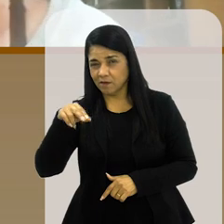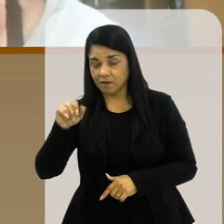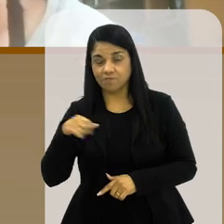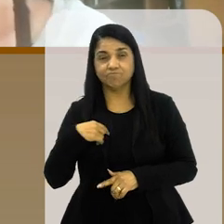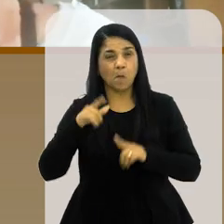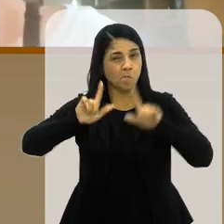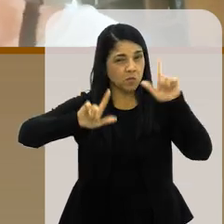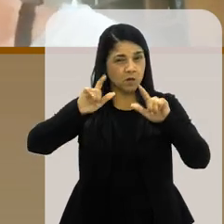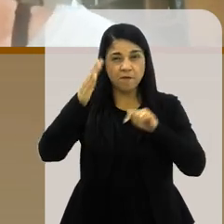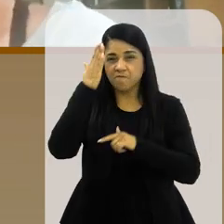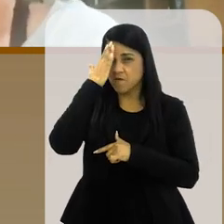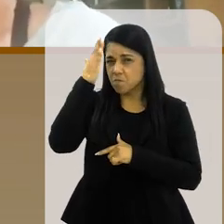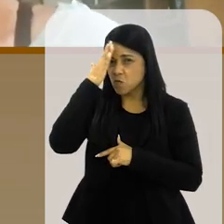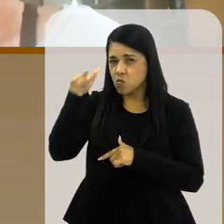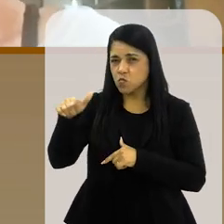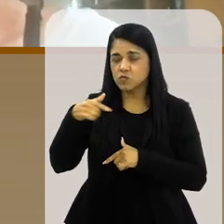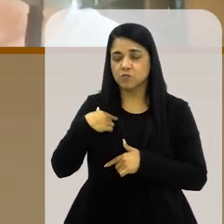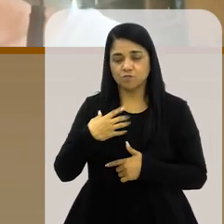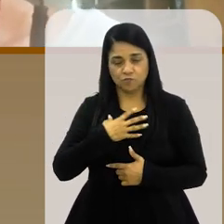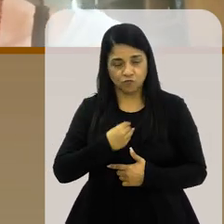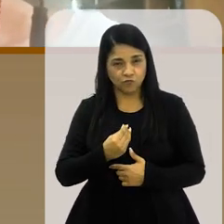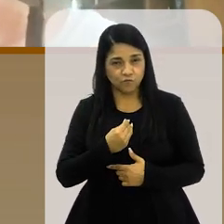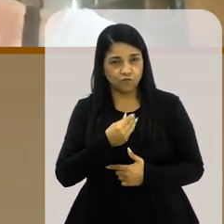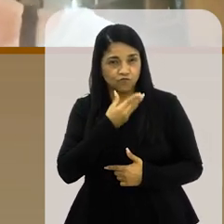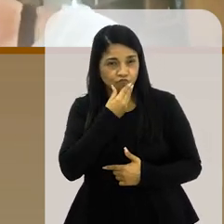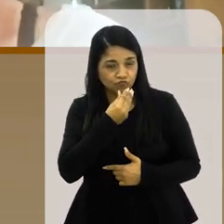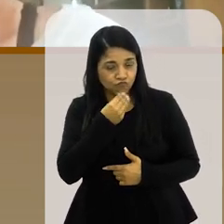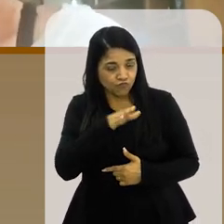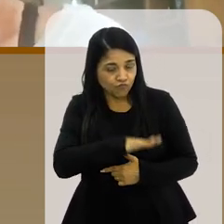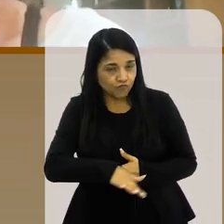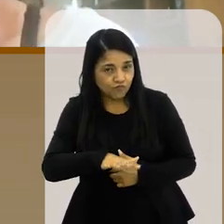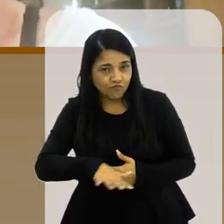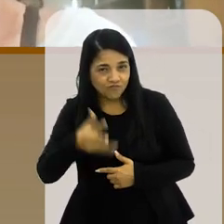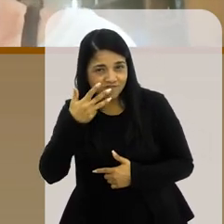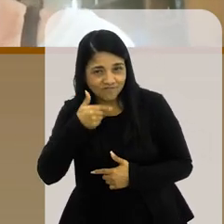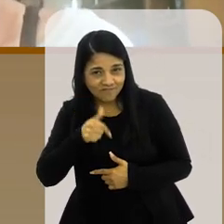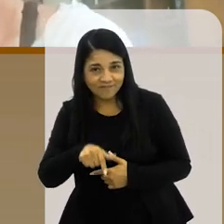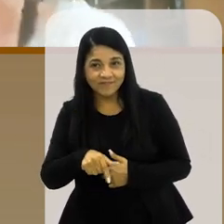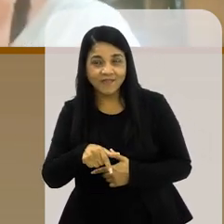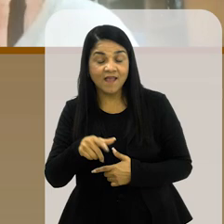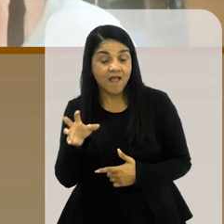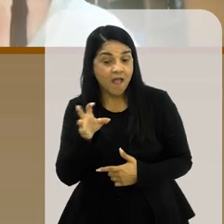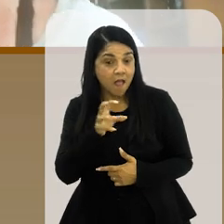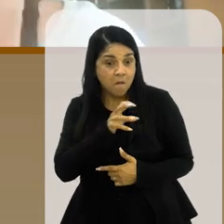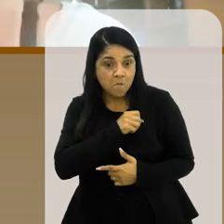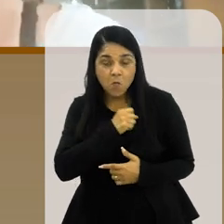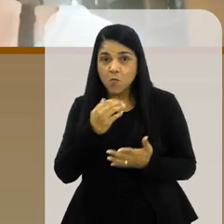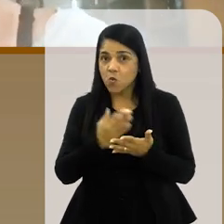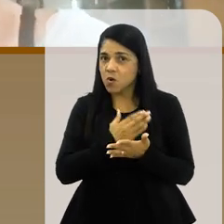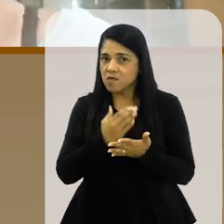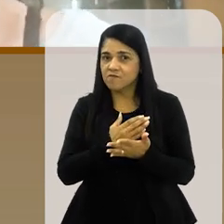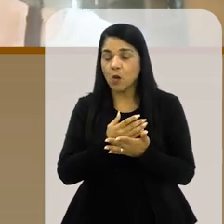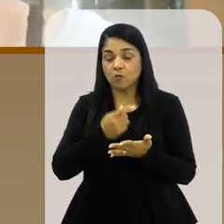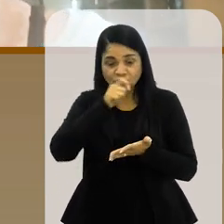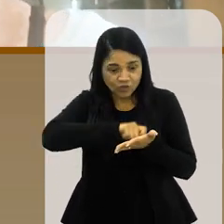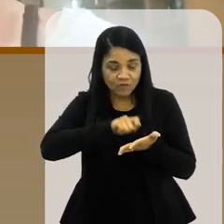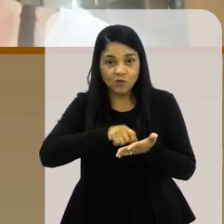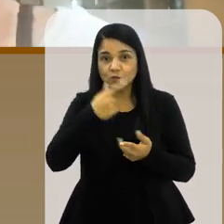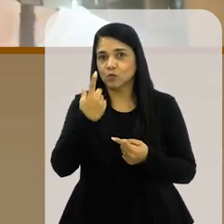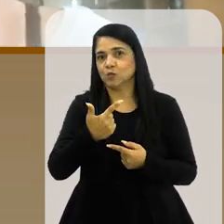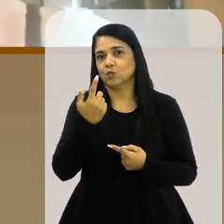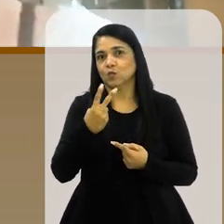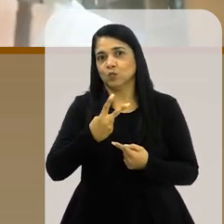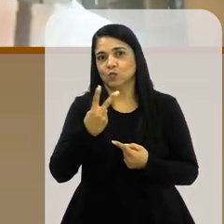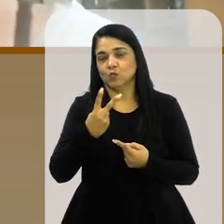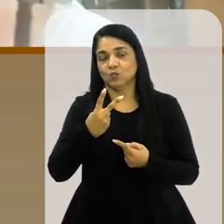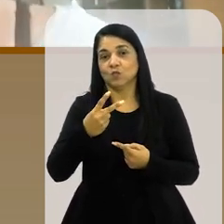eram crianças. E todo mundo amou, amou tanto que eu escrevi outro, que era No Mundo da Lua. E